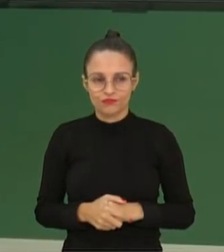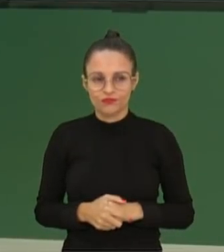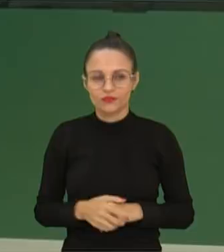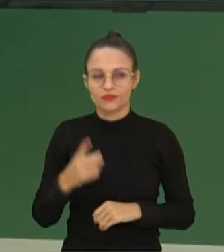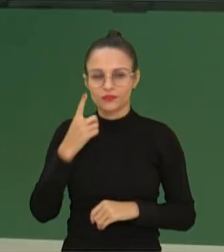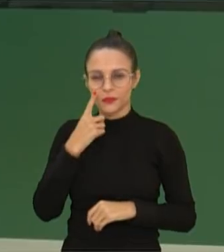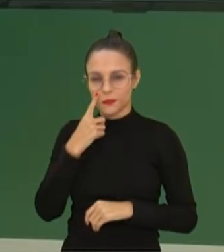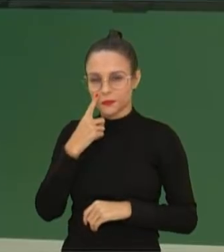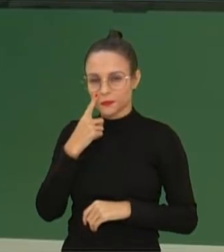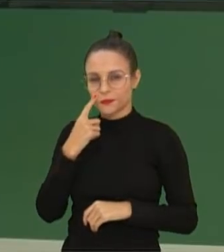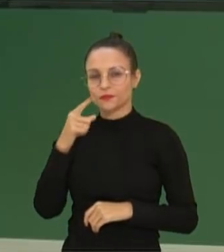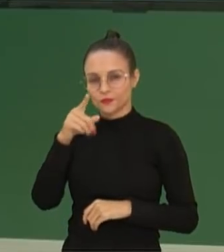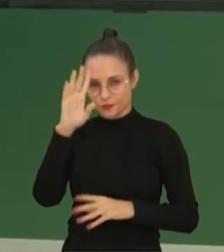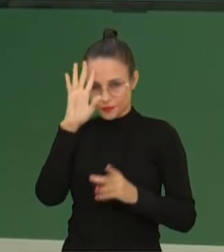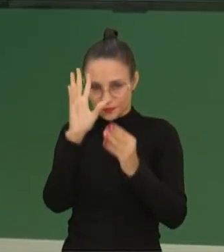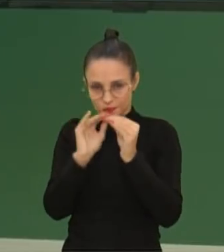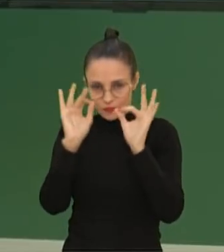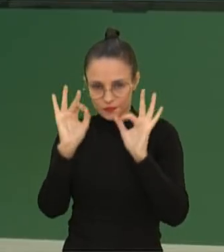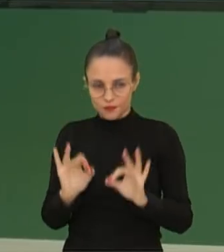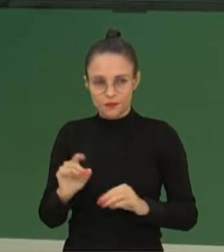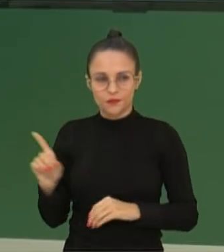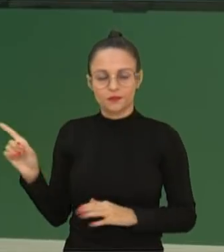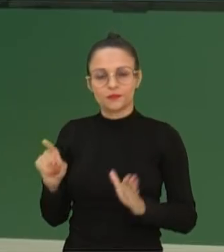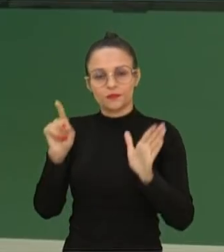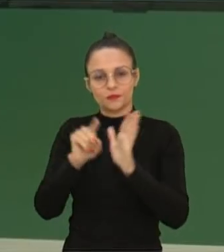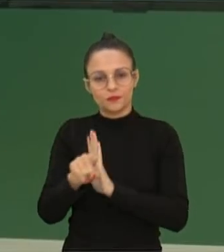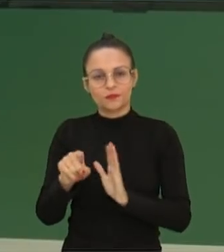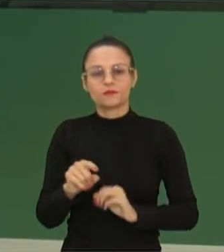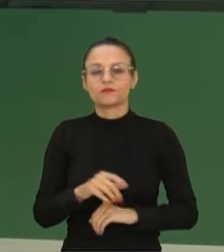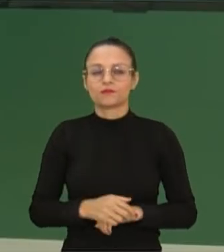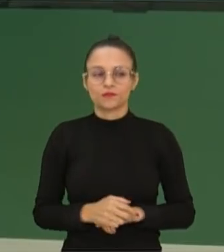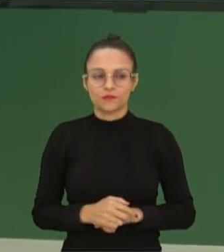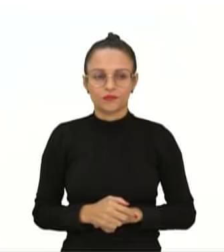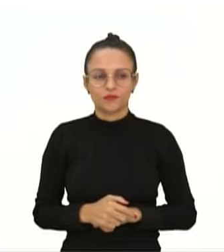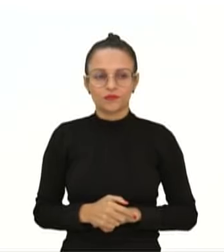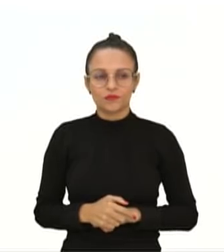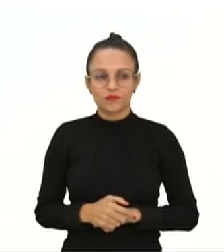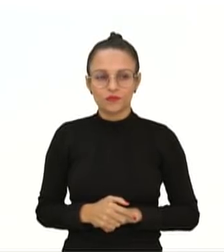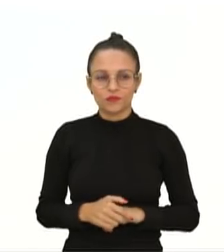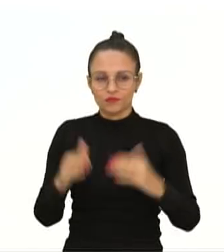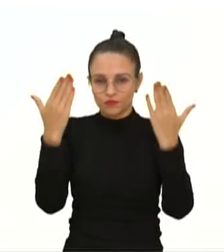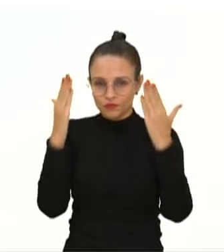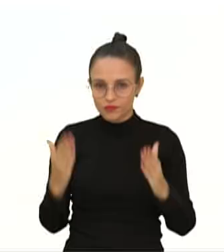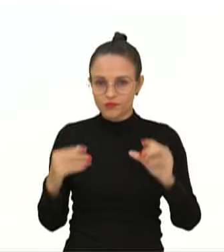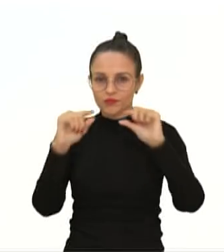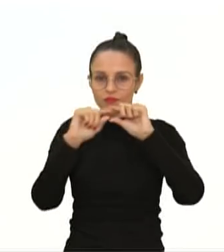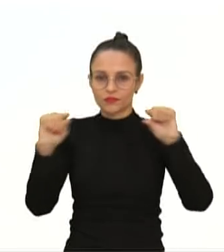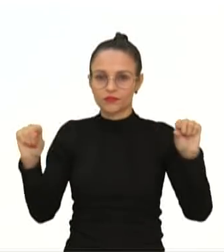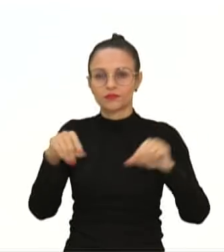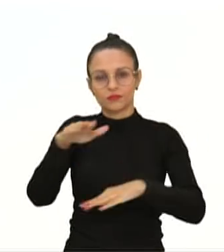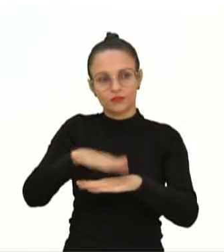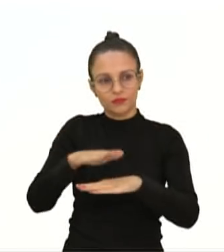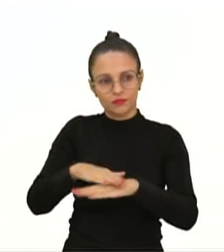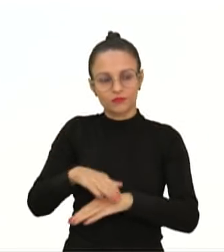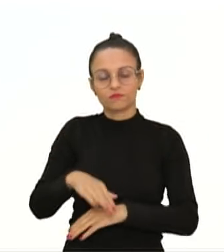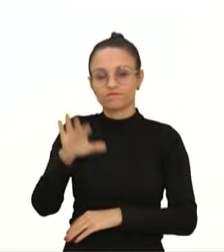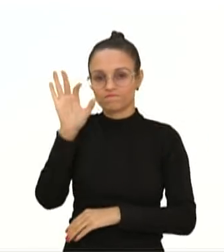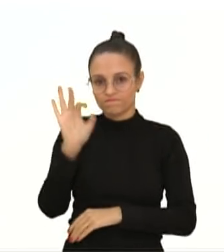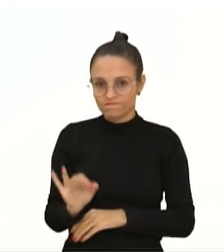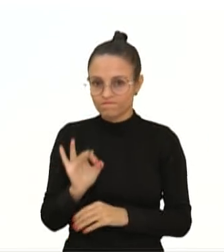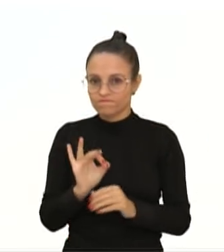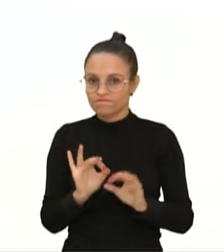Vamos ver se você está entendendo mesmo. Temos aqui um quiz que diz o seguinte: analise a frase e assinale a sequência